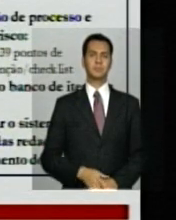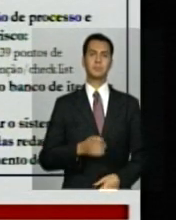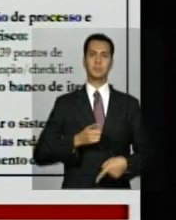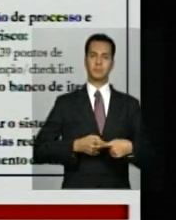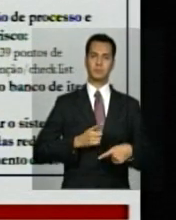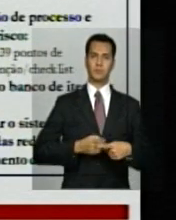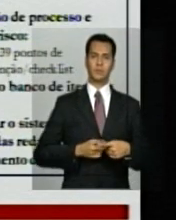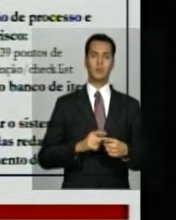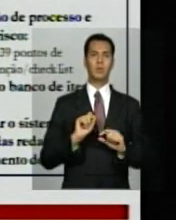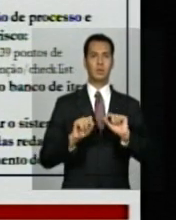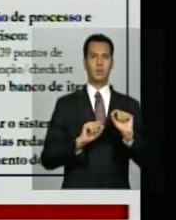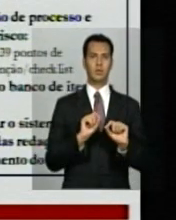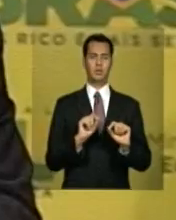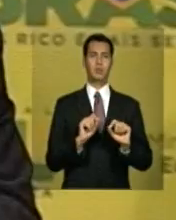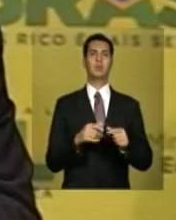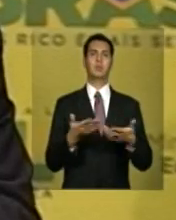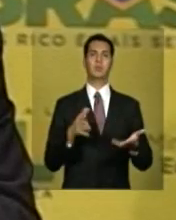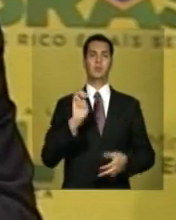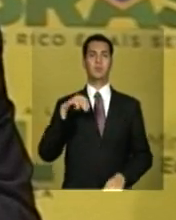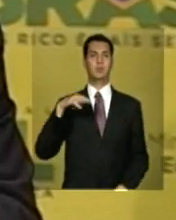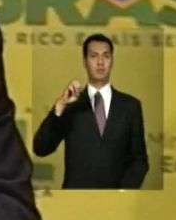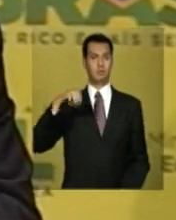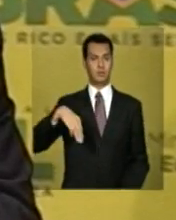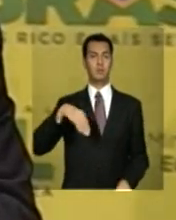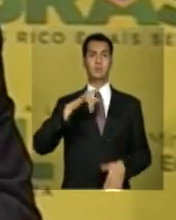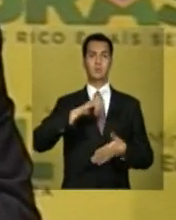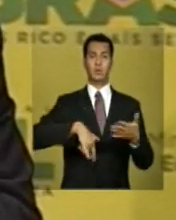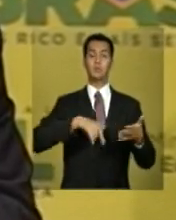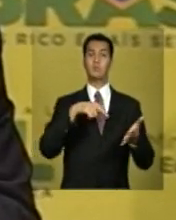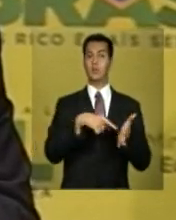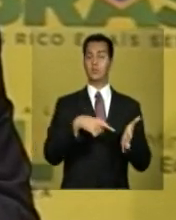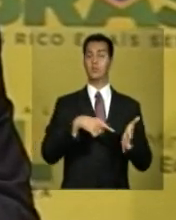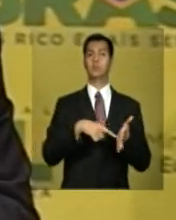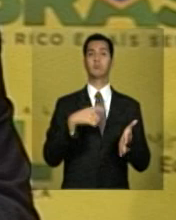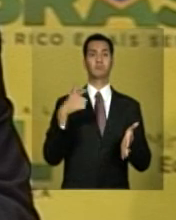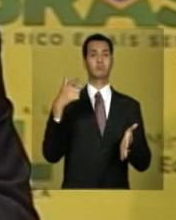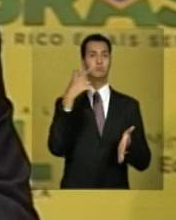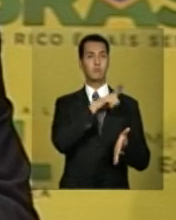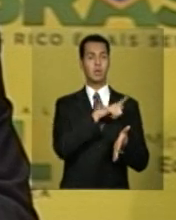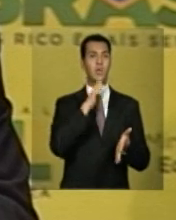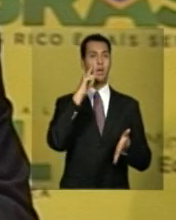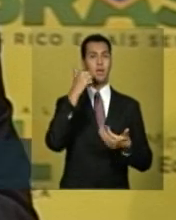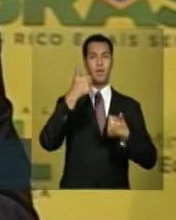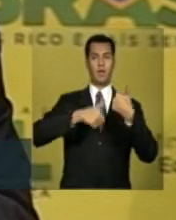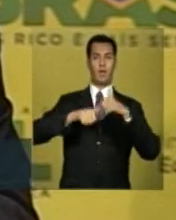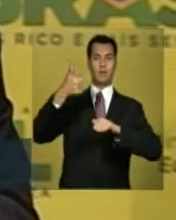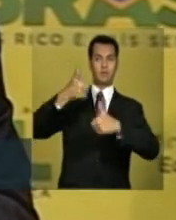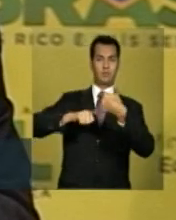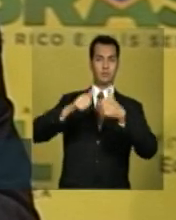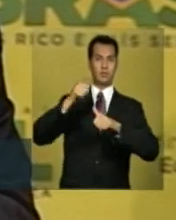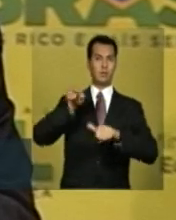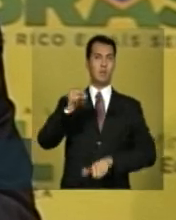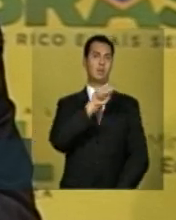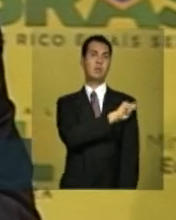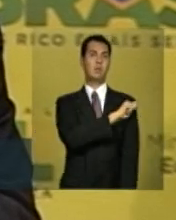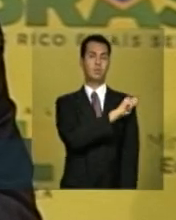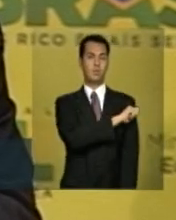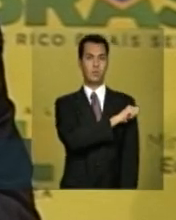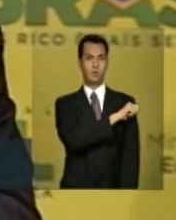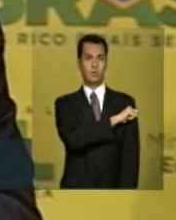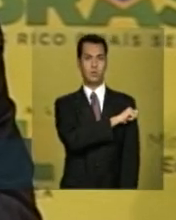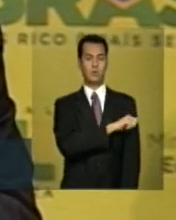realidade ele é o grande instrumento eh de avaliação do mérito de desempenho dos